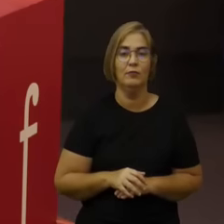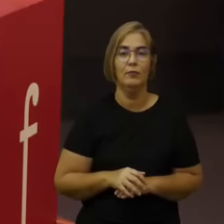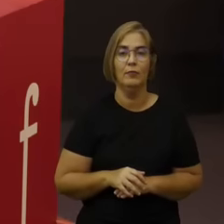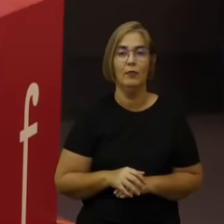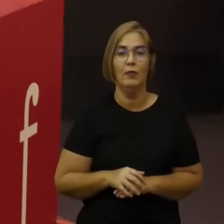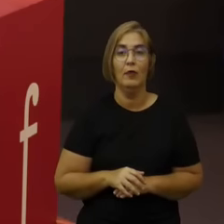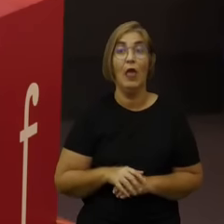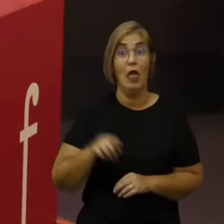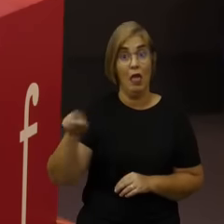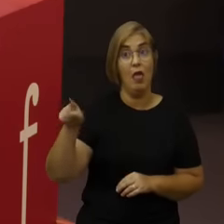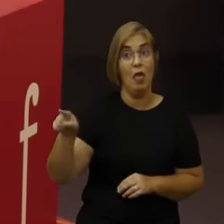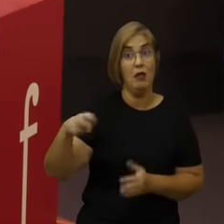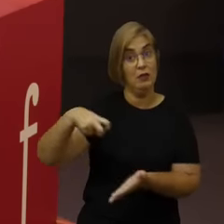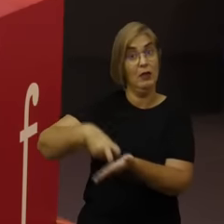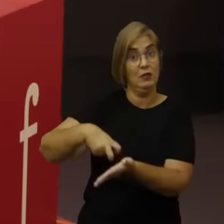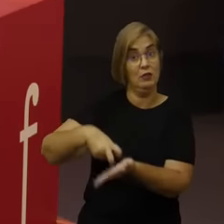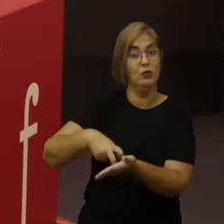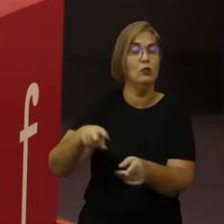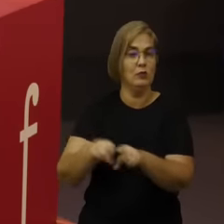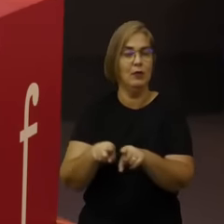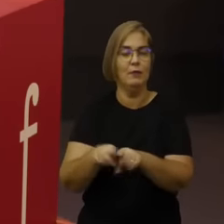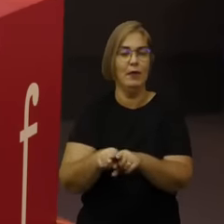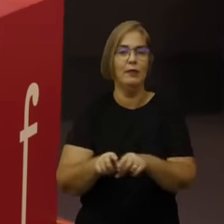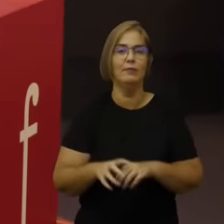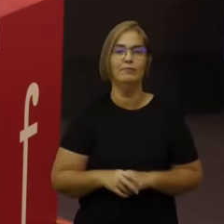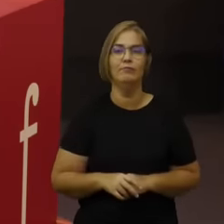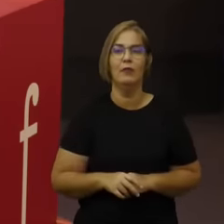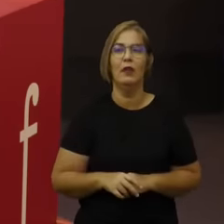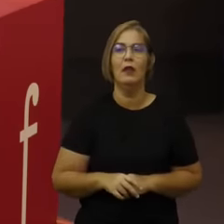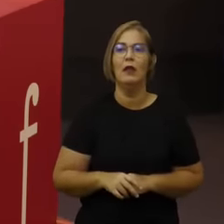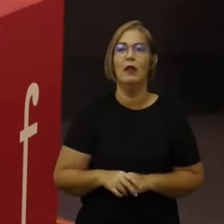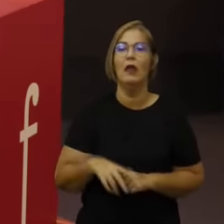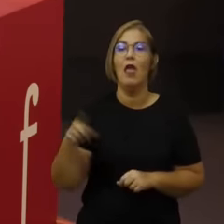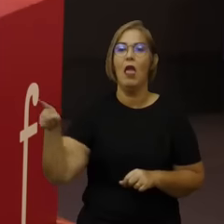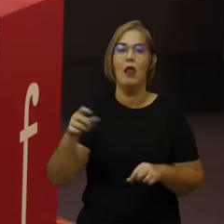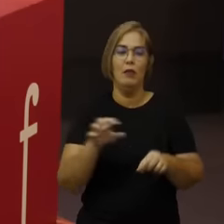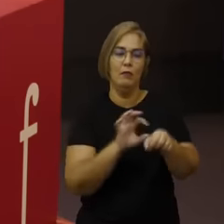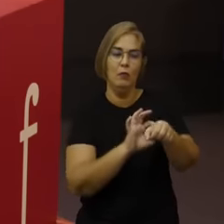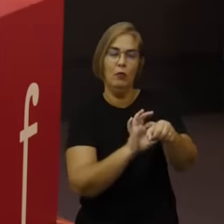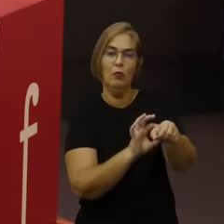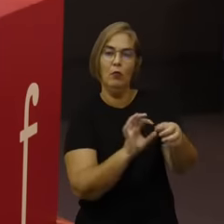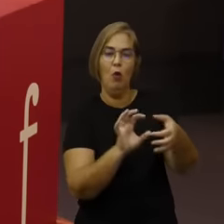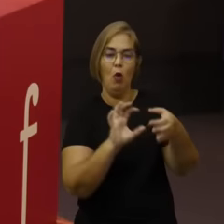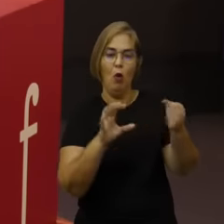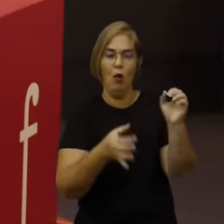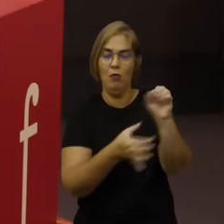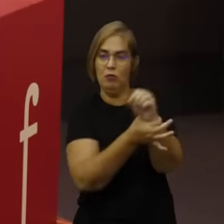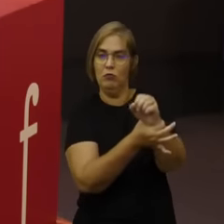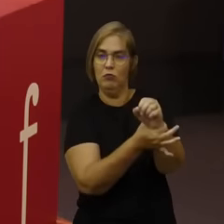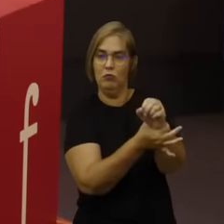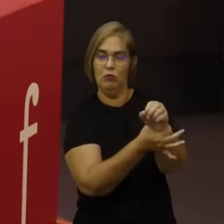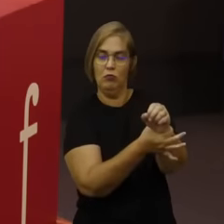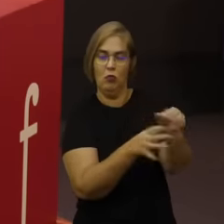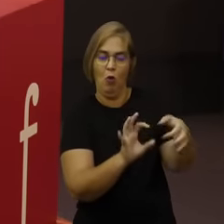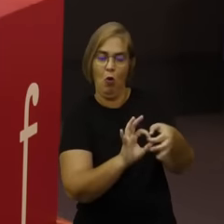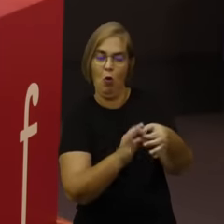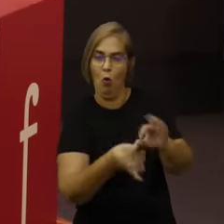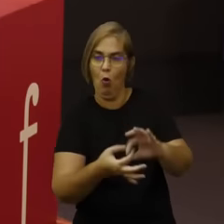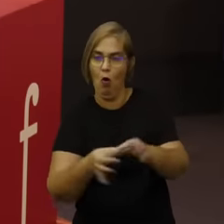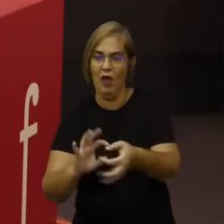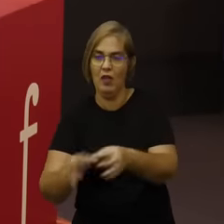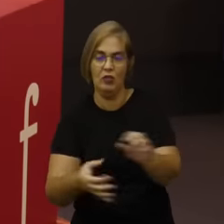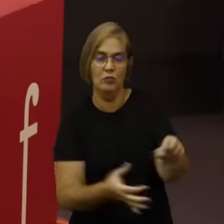eh Prometeu a ser acorrentado na montanha do Cálcaso e todos os dias, incessantemente,